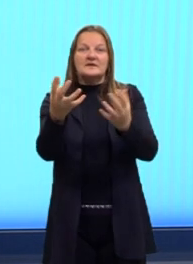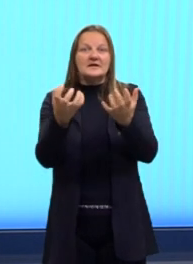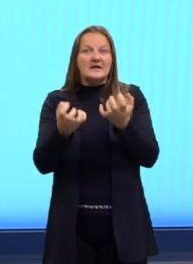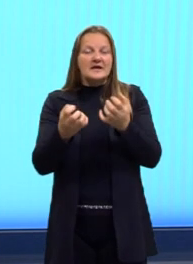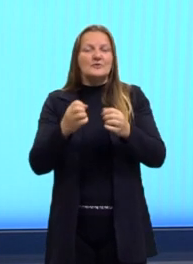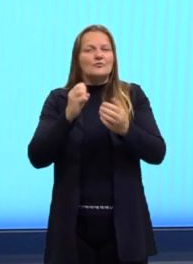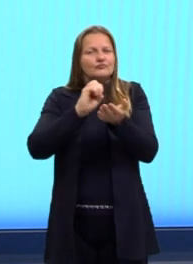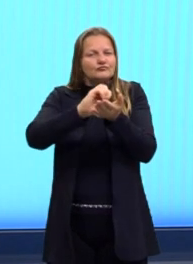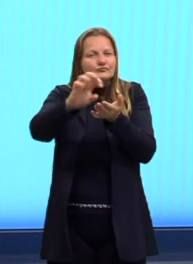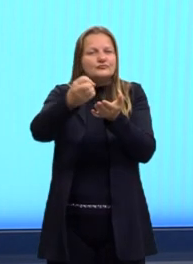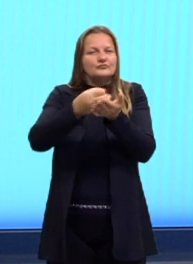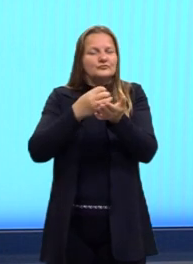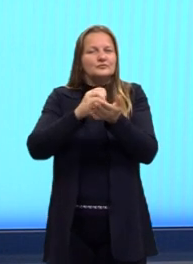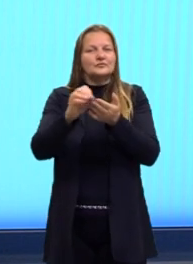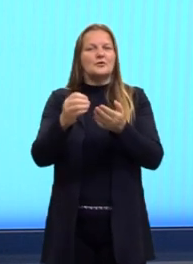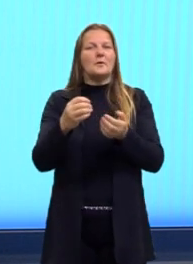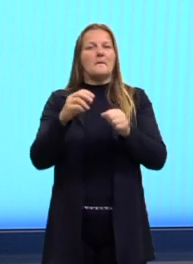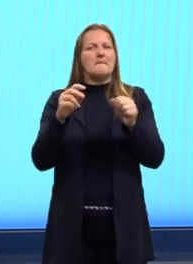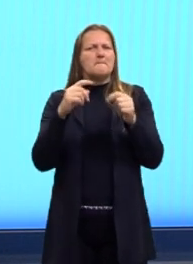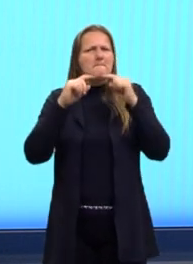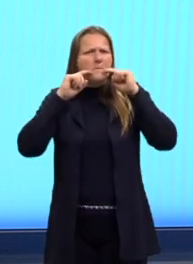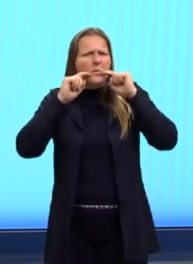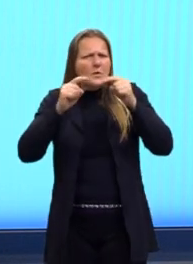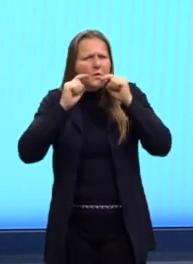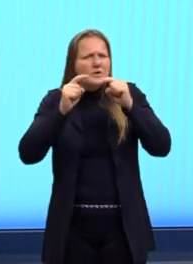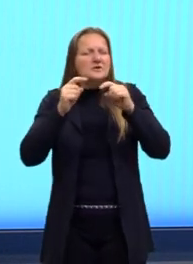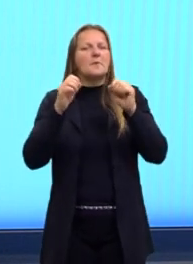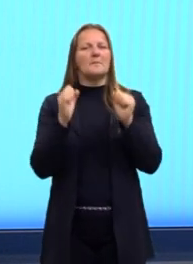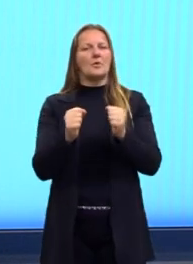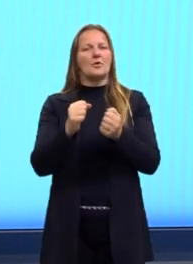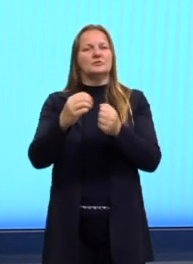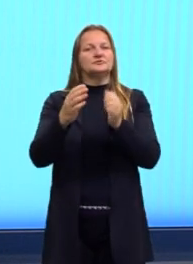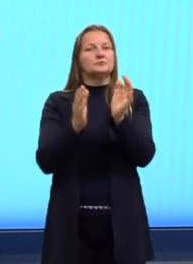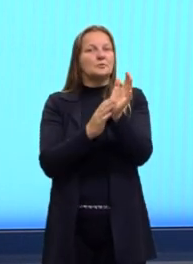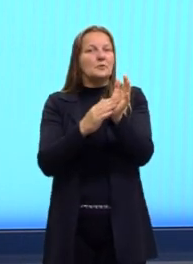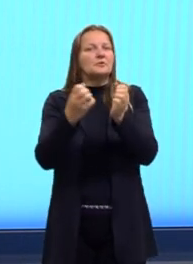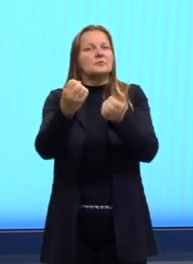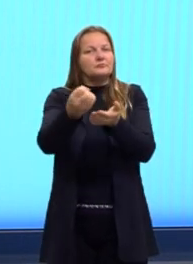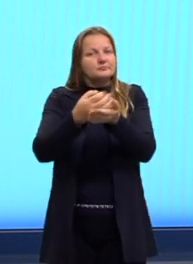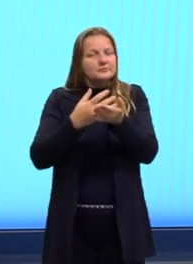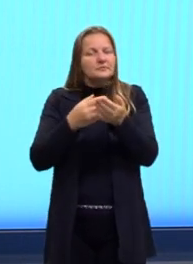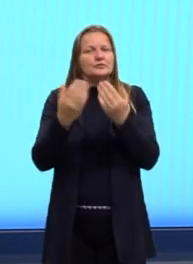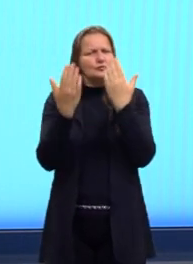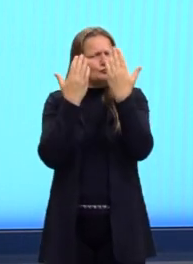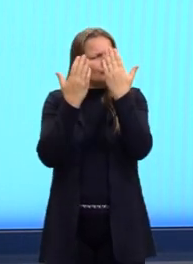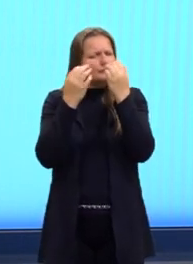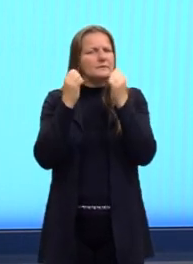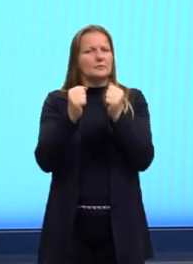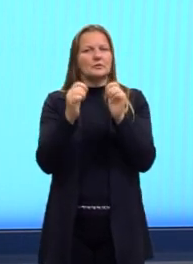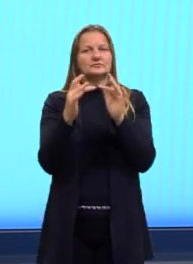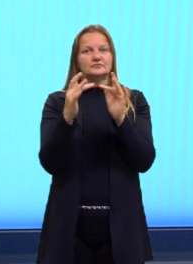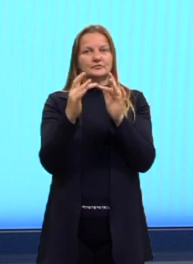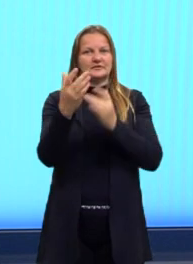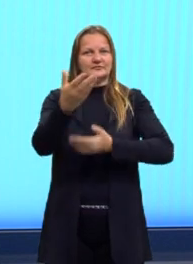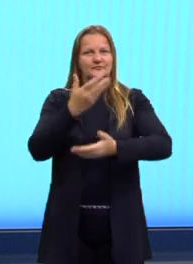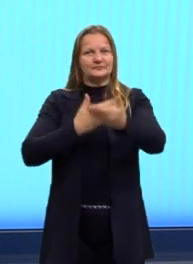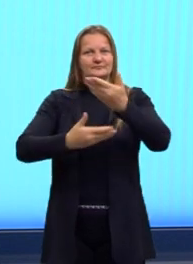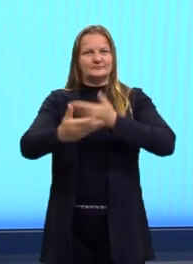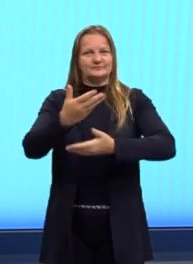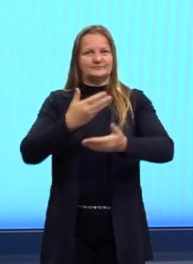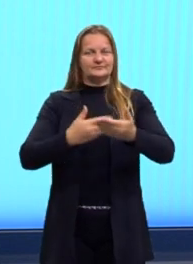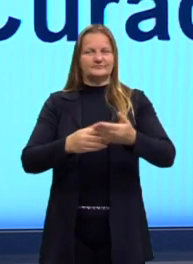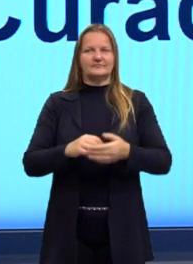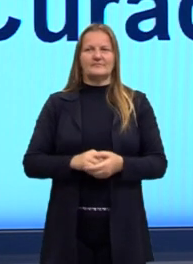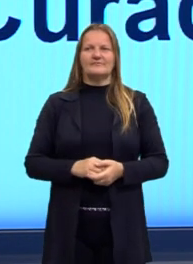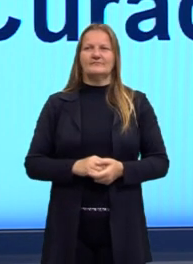enviar sugestões, enviar críticas para as aulas, tudo é muito bem-vindo. Dúvidas também, então todos são muito bem-vindos à nossa